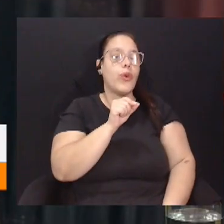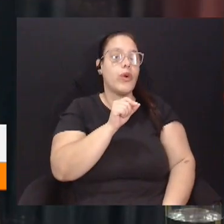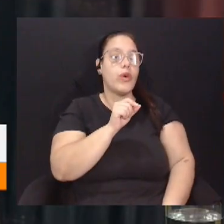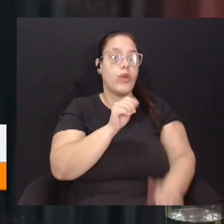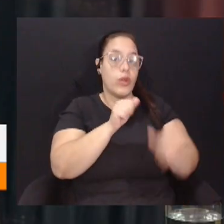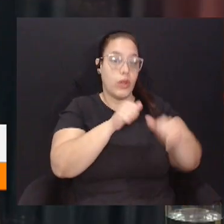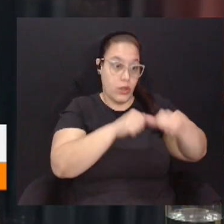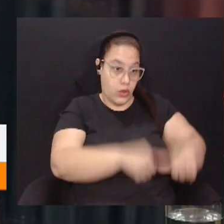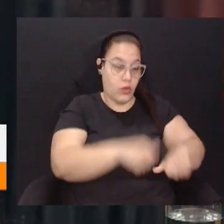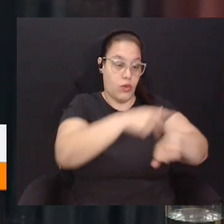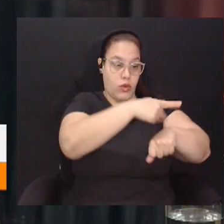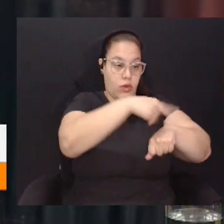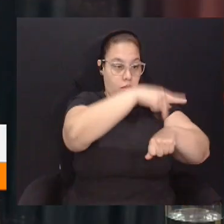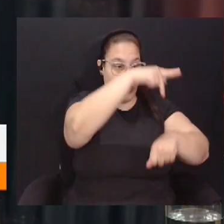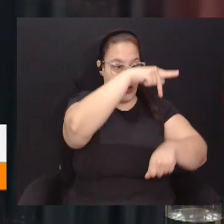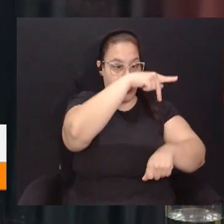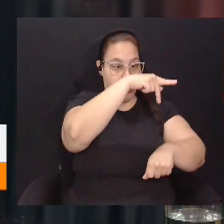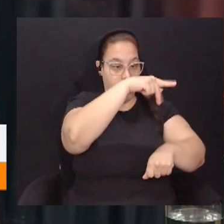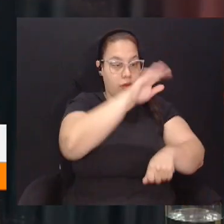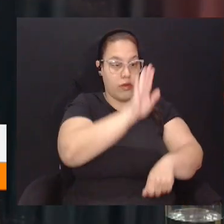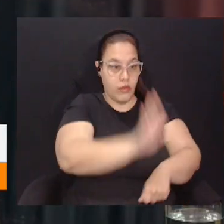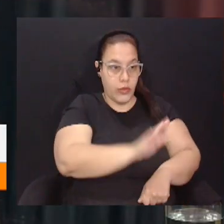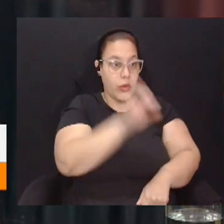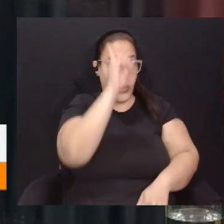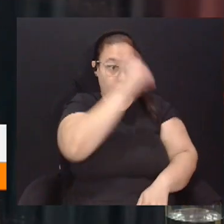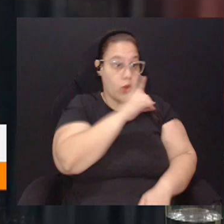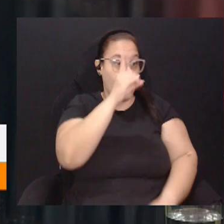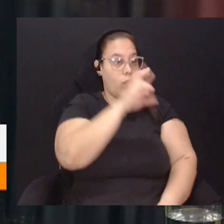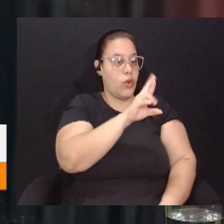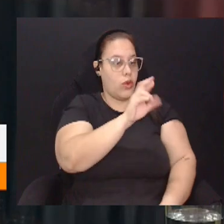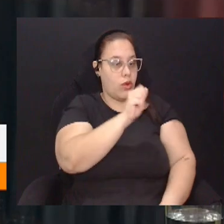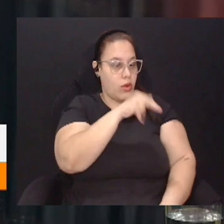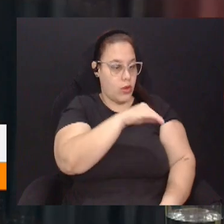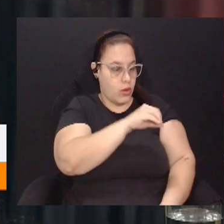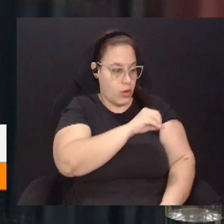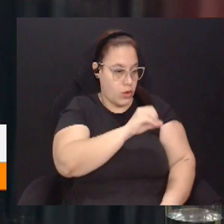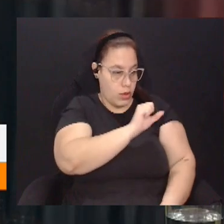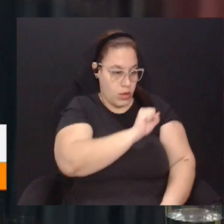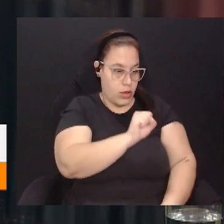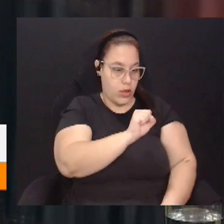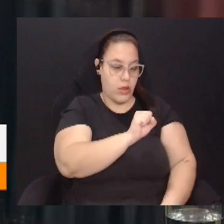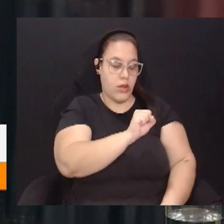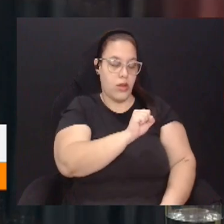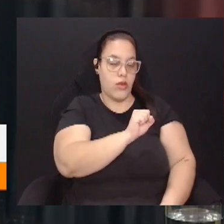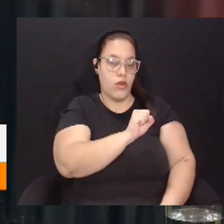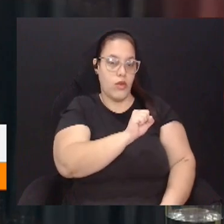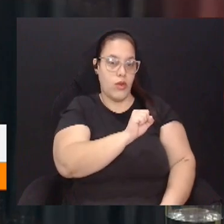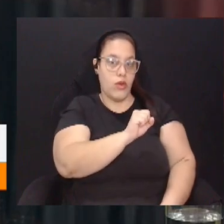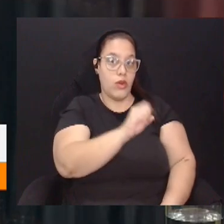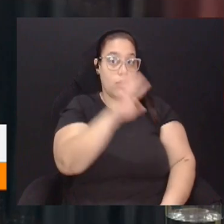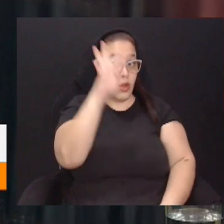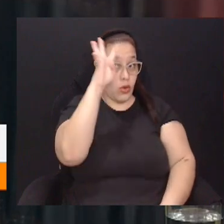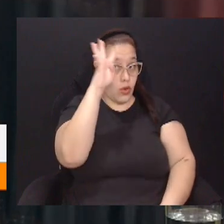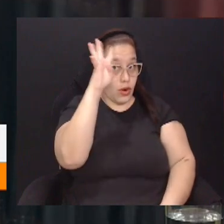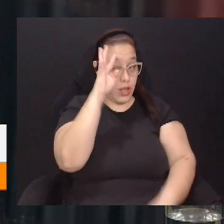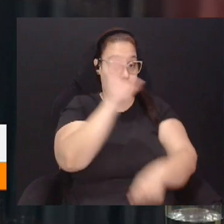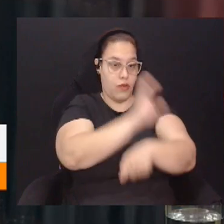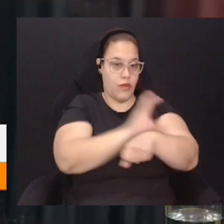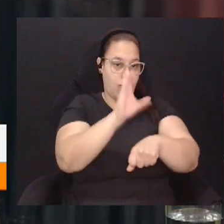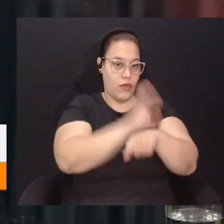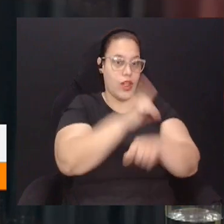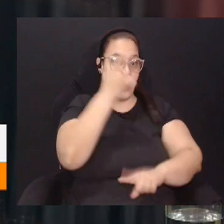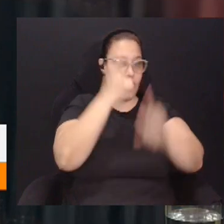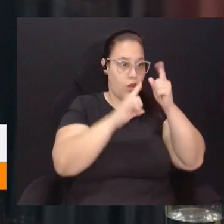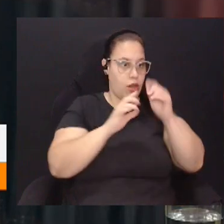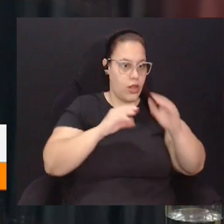Páscoa, o estabelecimento do Domingo de Ramos e o Uhum. estabelecimento da Quarta-feira de Cinzas e do Carnaval. Olha